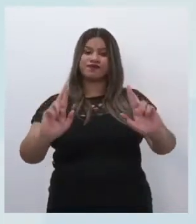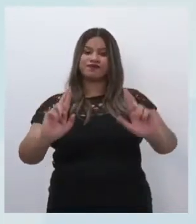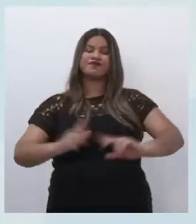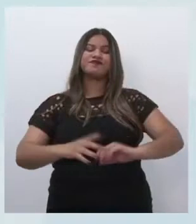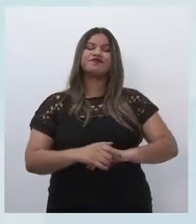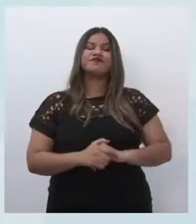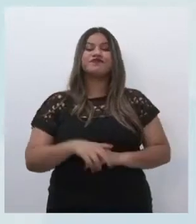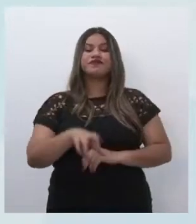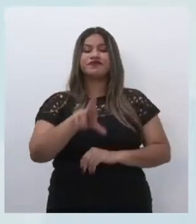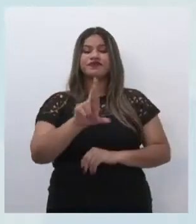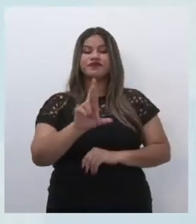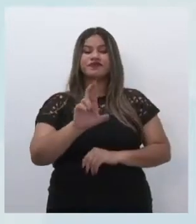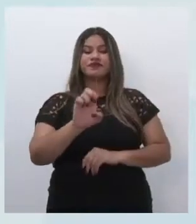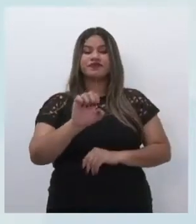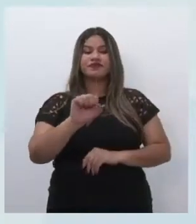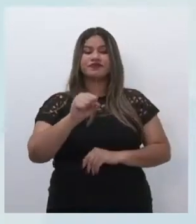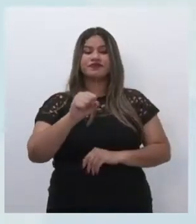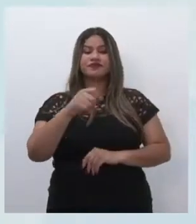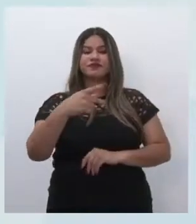Professora